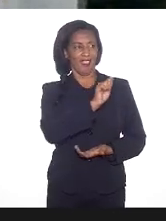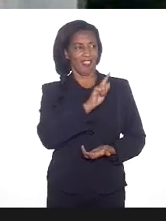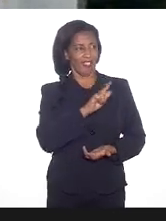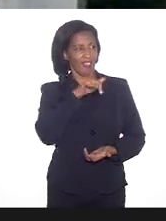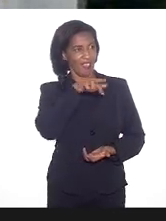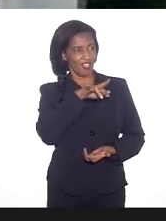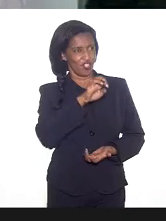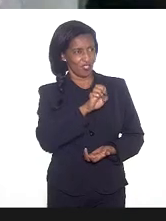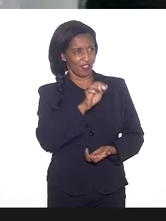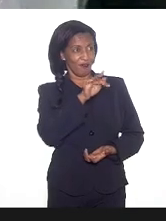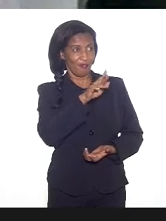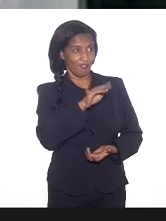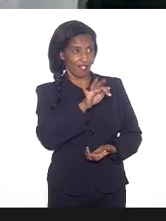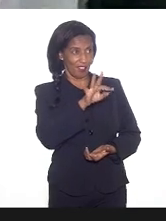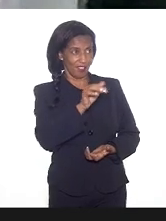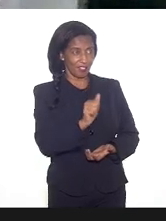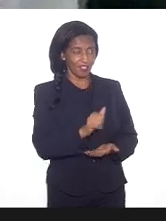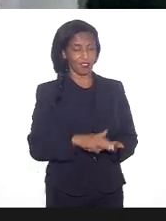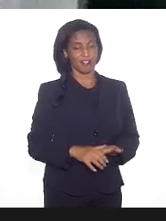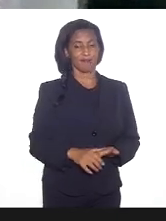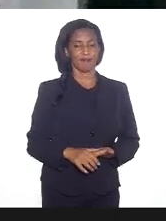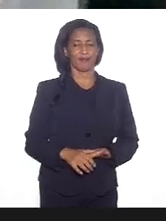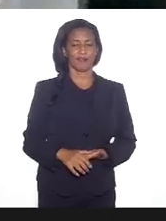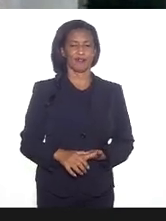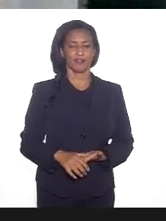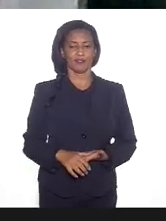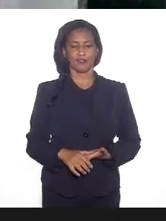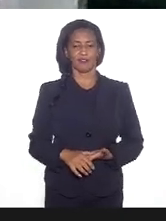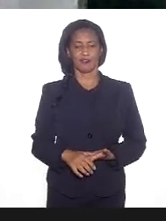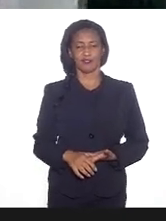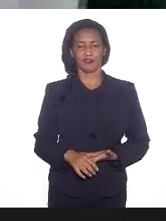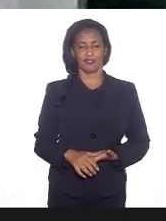Alexandre Freitas, saudar